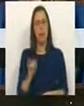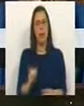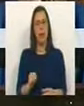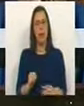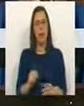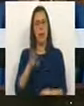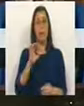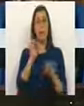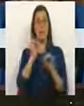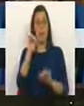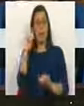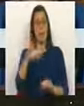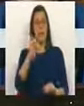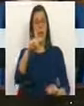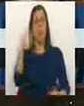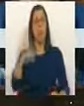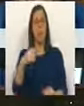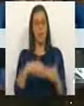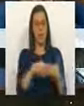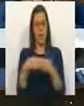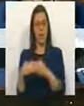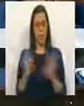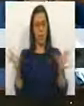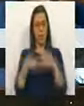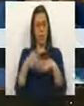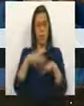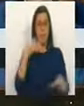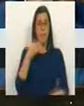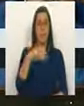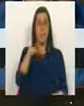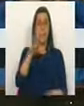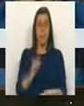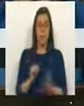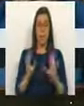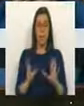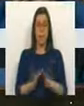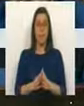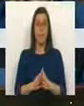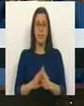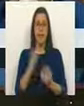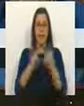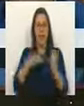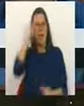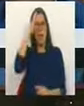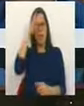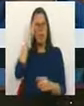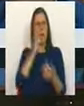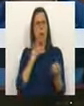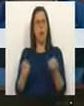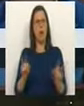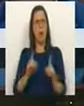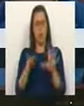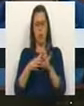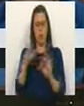Socialista, o seu Presidente, líder do grupo parlamentar do Partido Socialista, alguém imagina que não coordenado